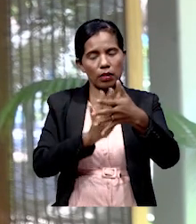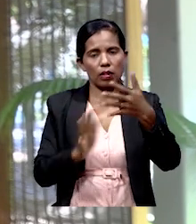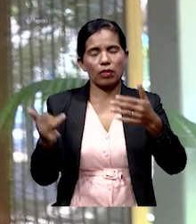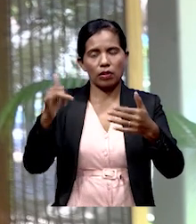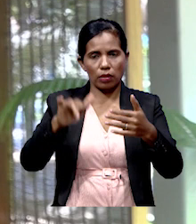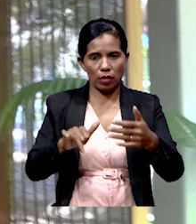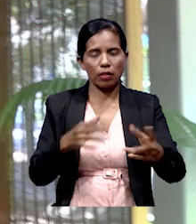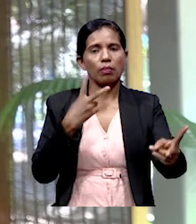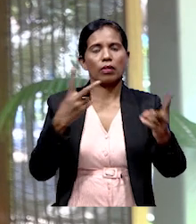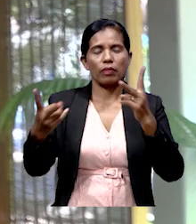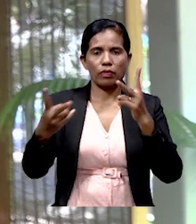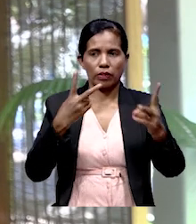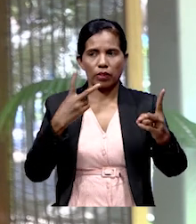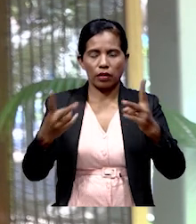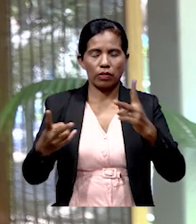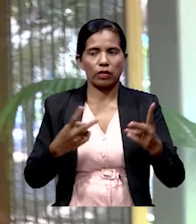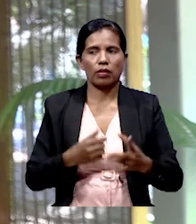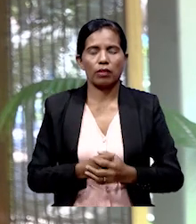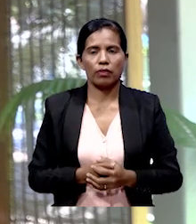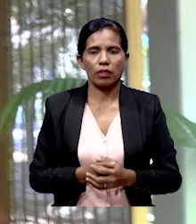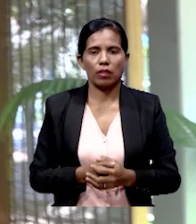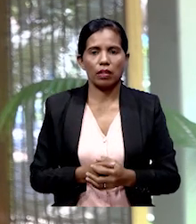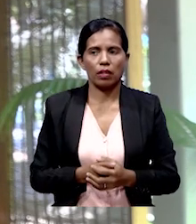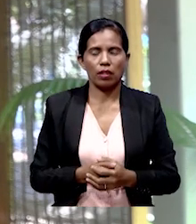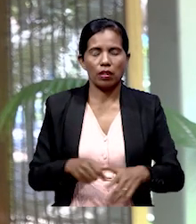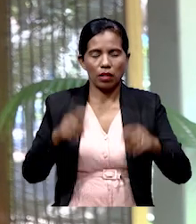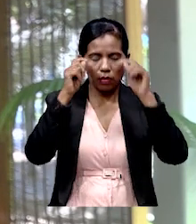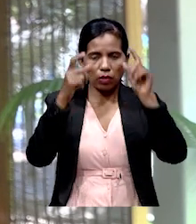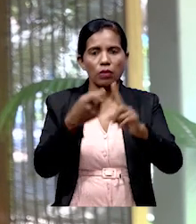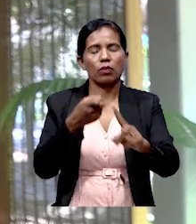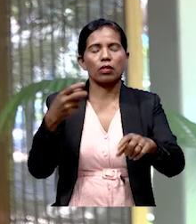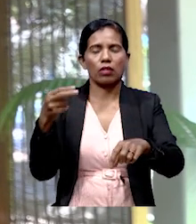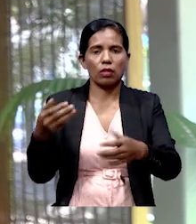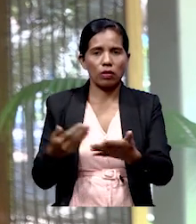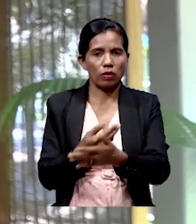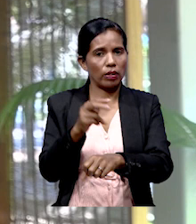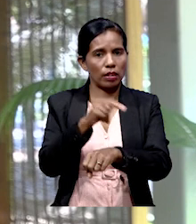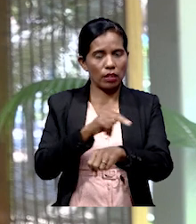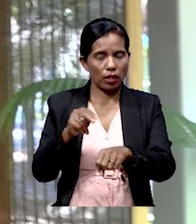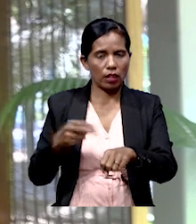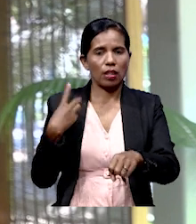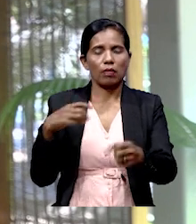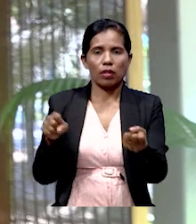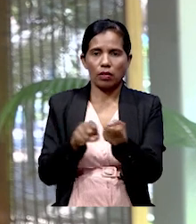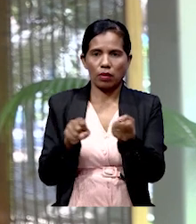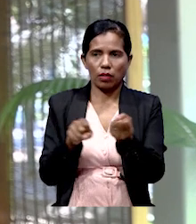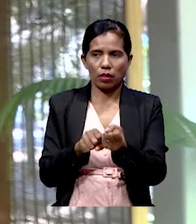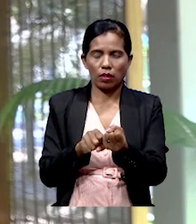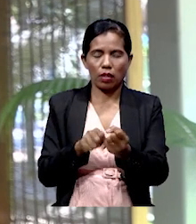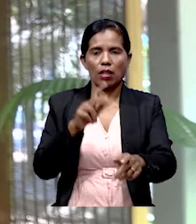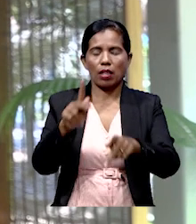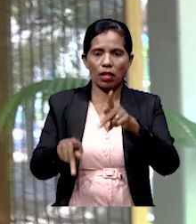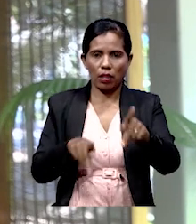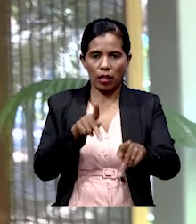visita projeto husi Nova Zelândia a mi apoio a comunidade